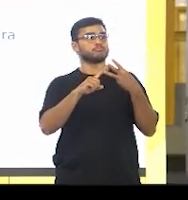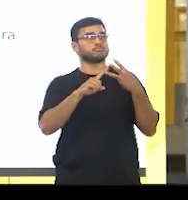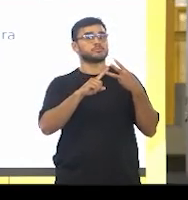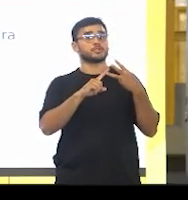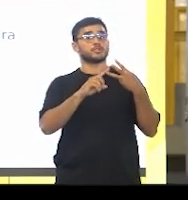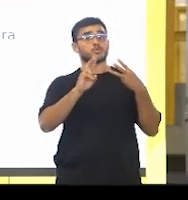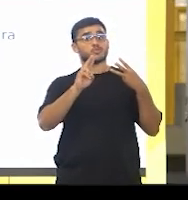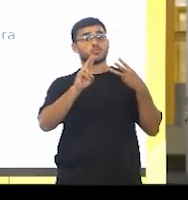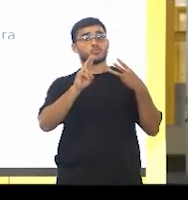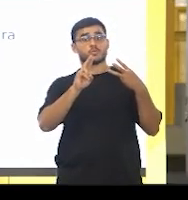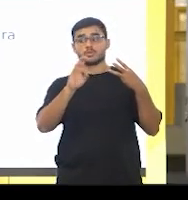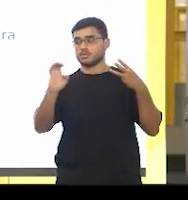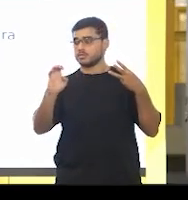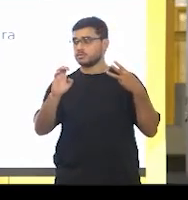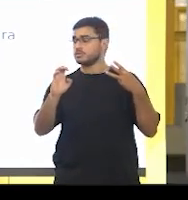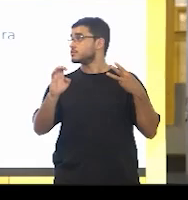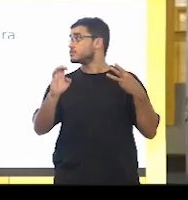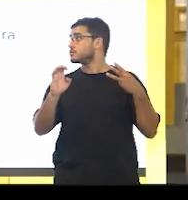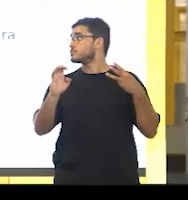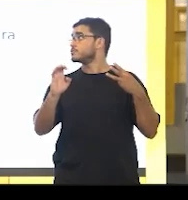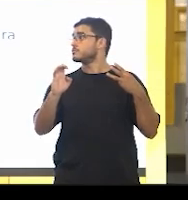união econômica.